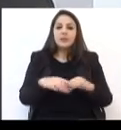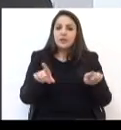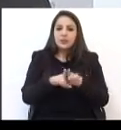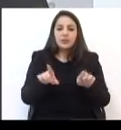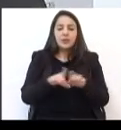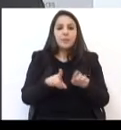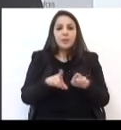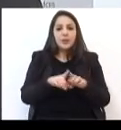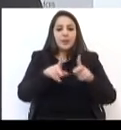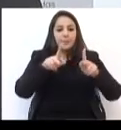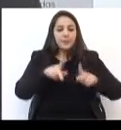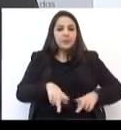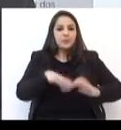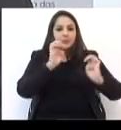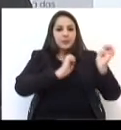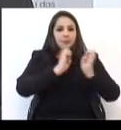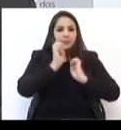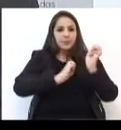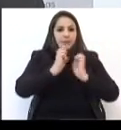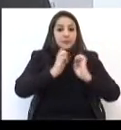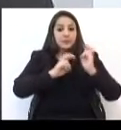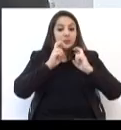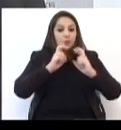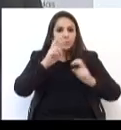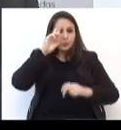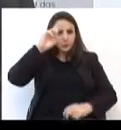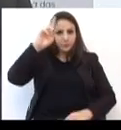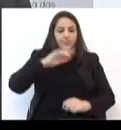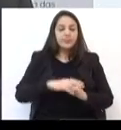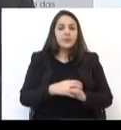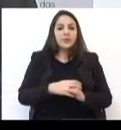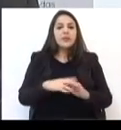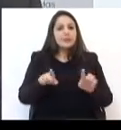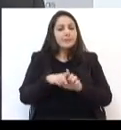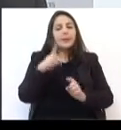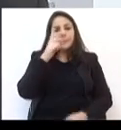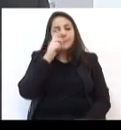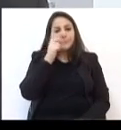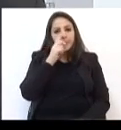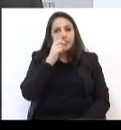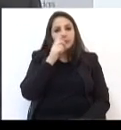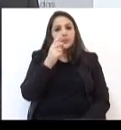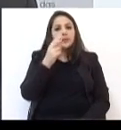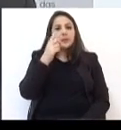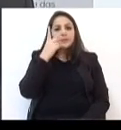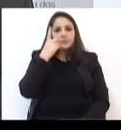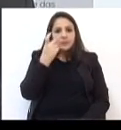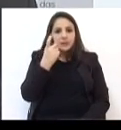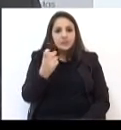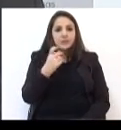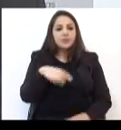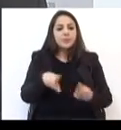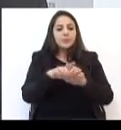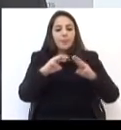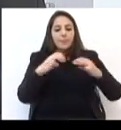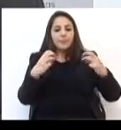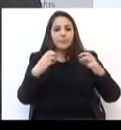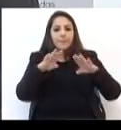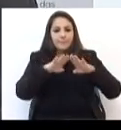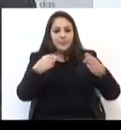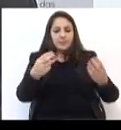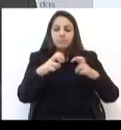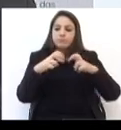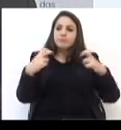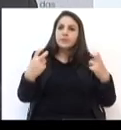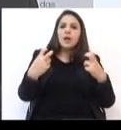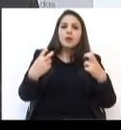e também o pessoal das empresas dos ônibus e, evidentemente, as mães interessadas, para nós numa mesa sentarmos e